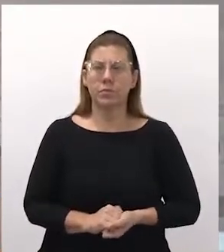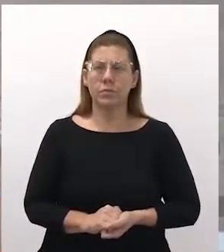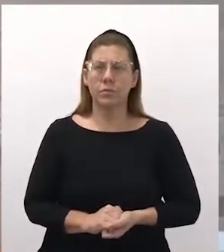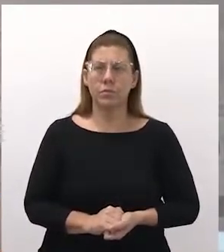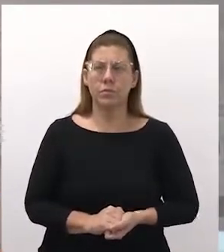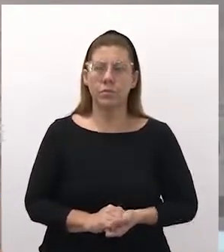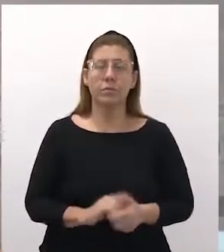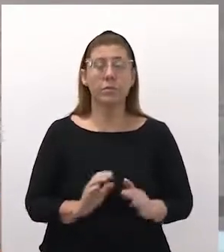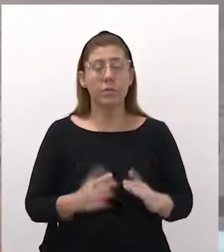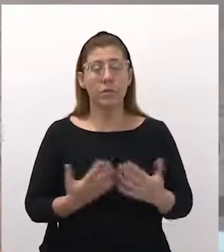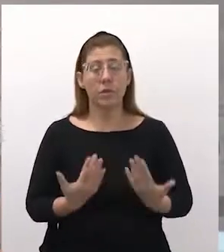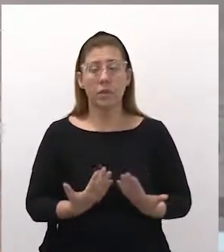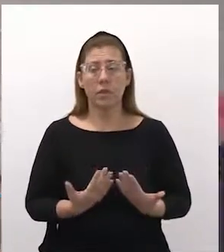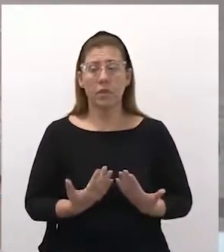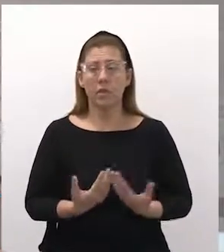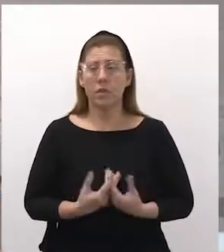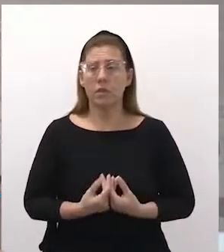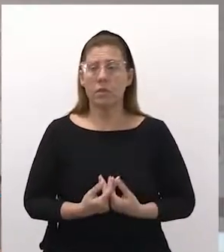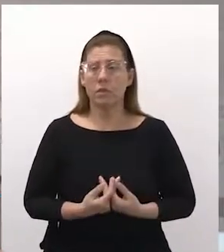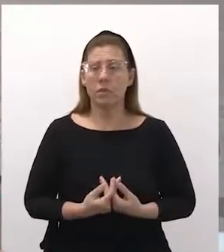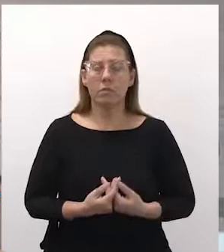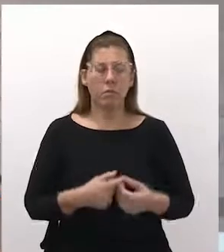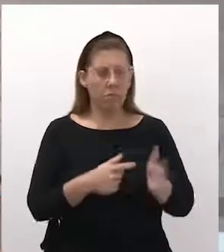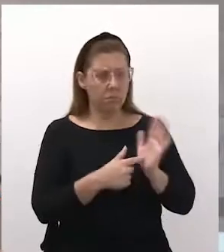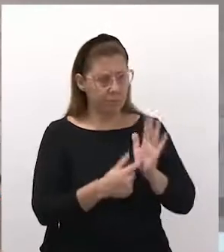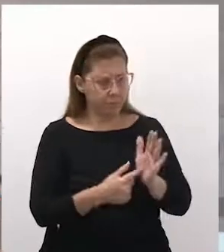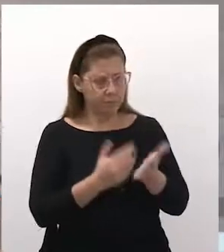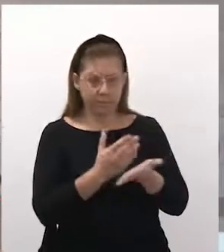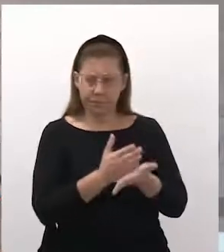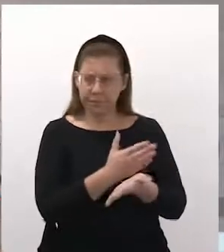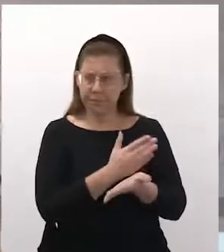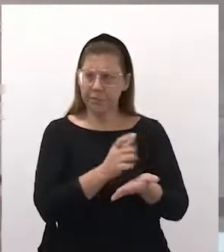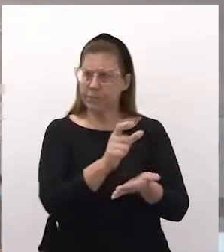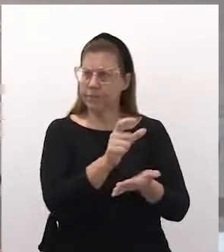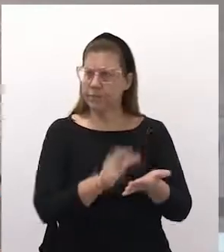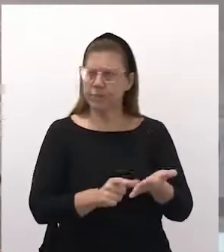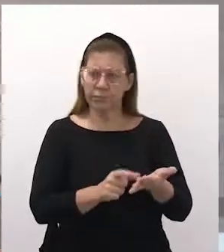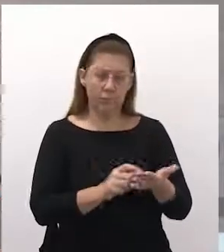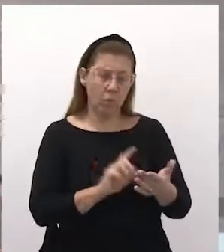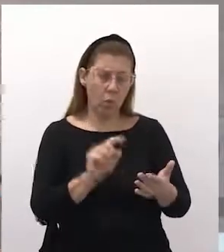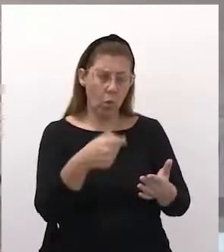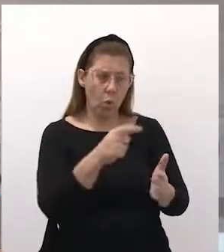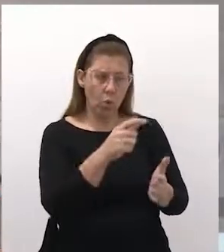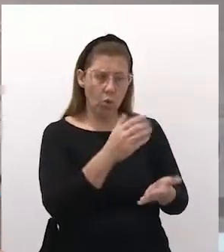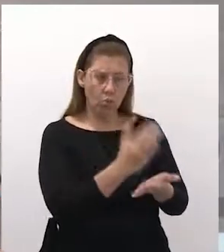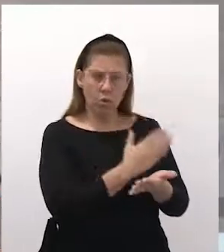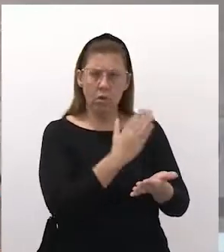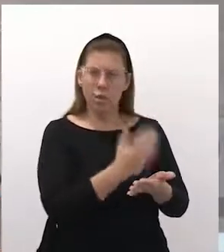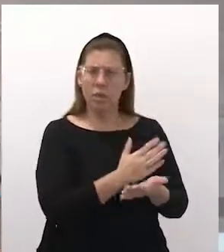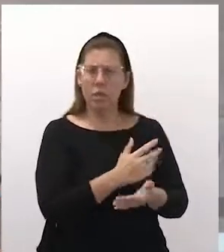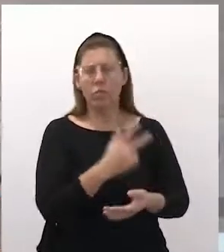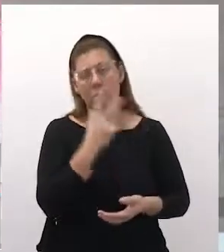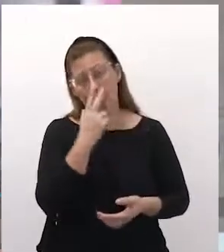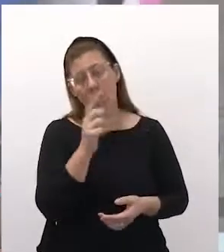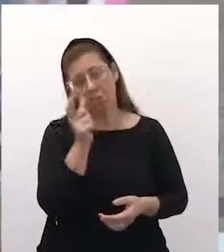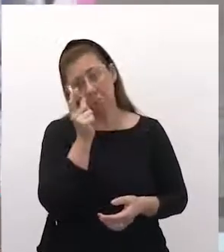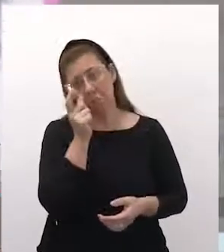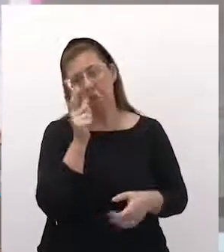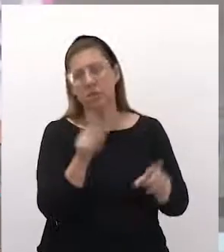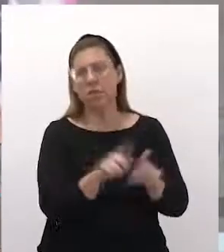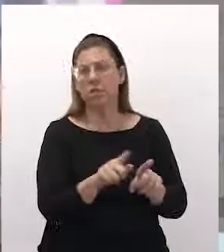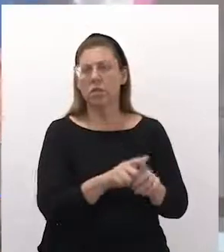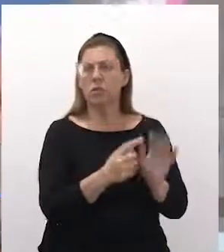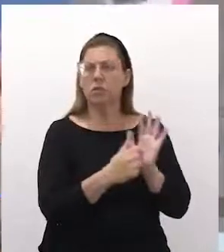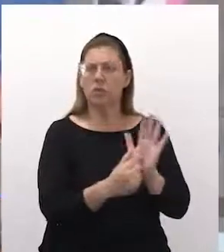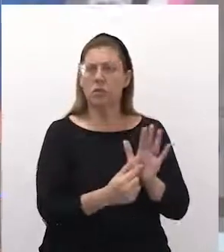E aí, eu separei um trechinho desse outro livro aqui, que eu acho que é bastante interessante,